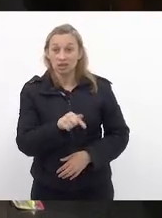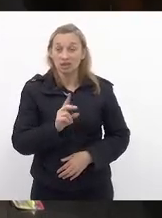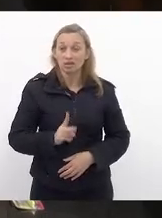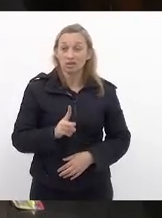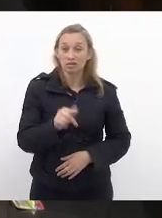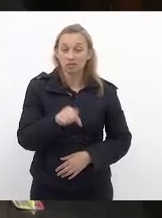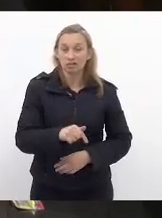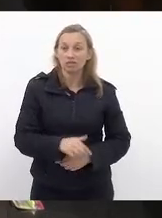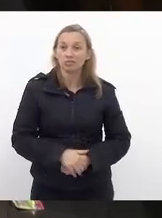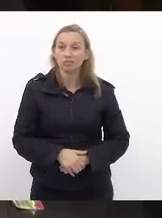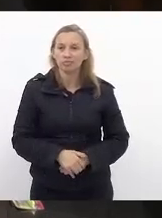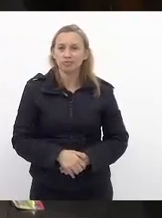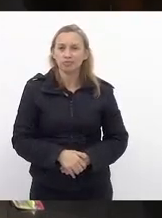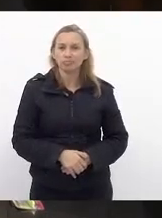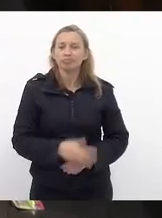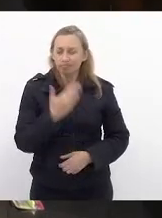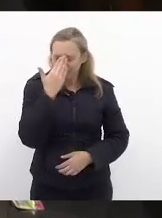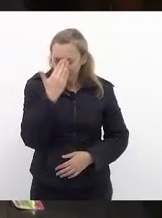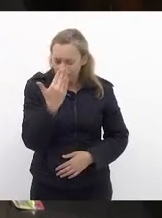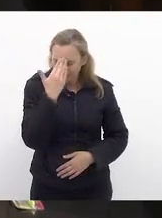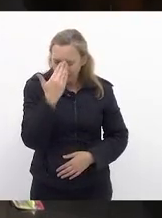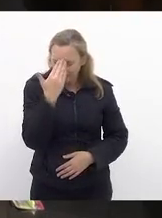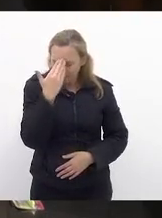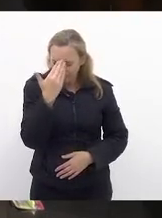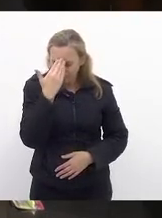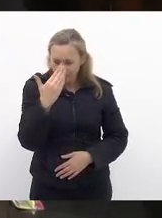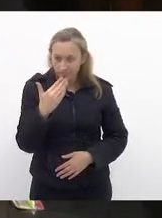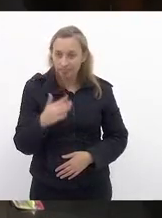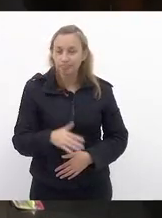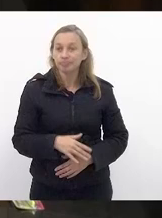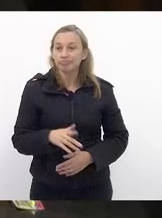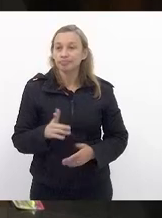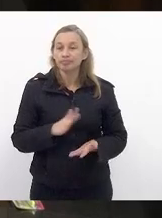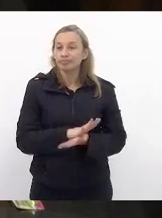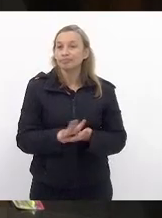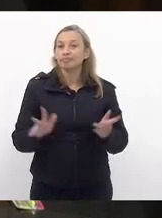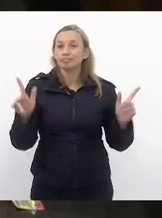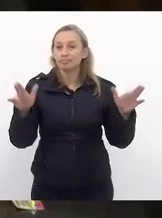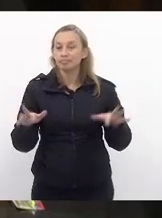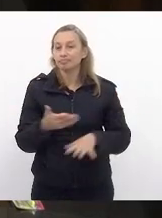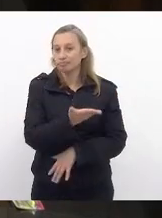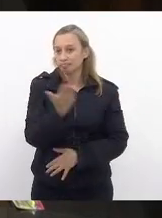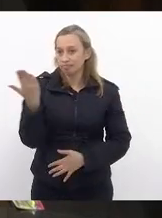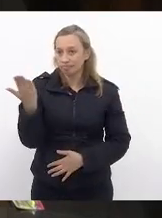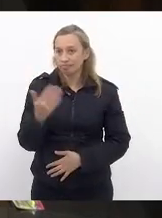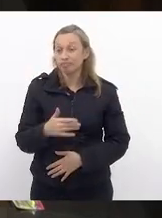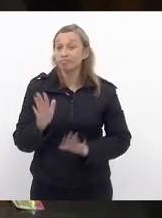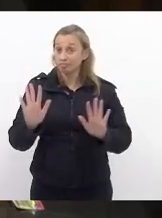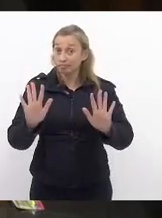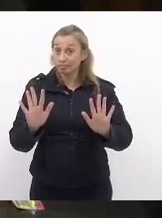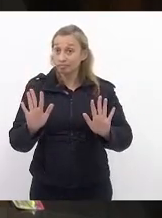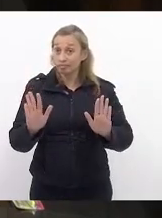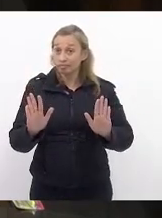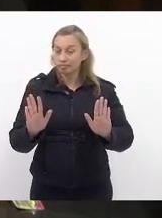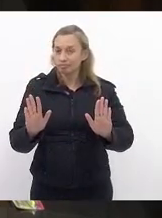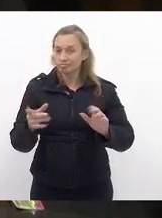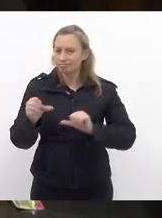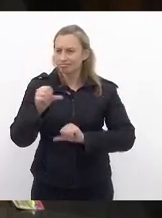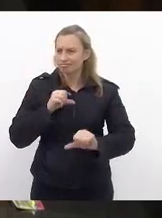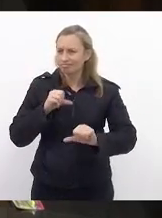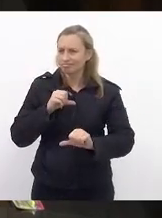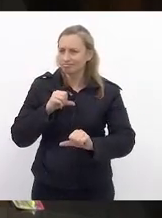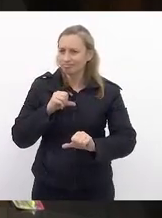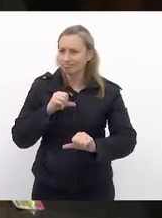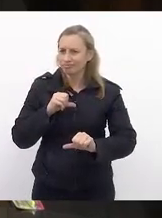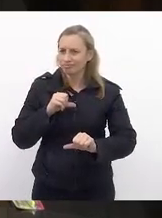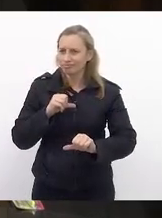estariam Muito obrigado nada nos diferencia de vocês aliás pelo contrário